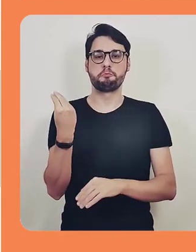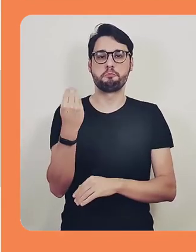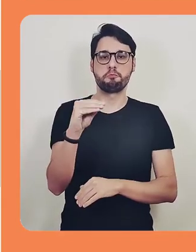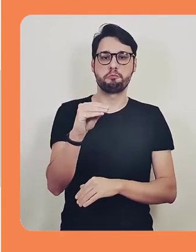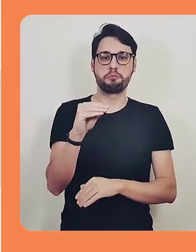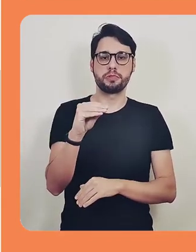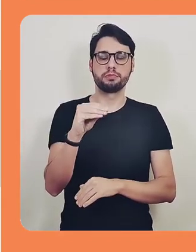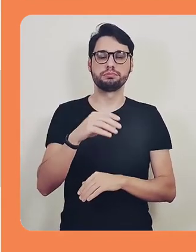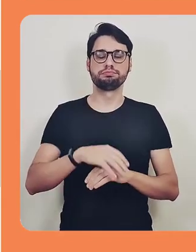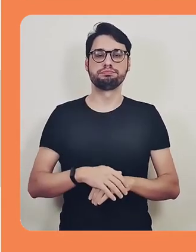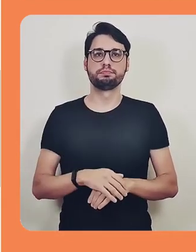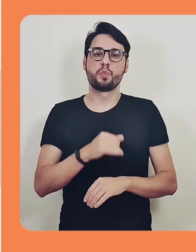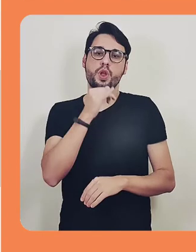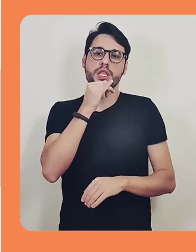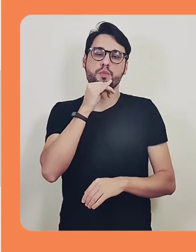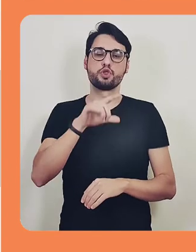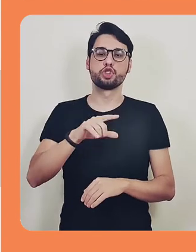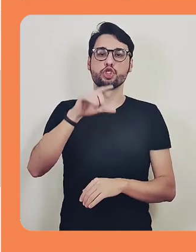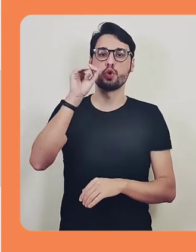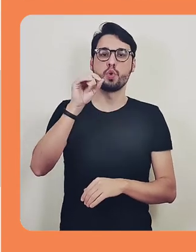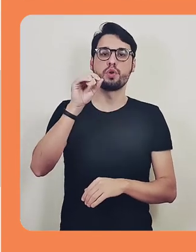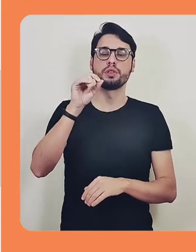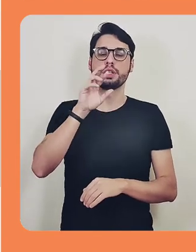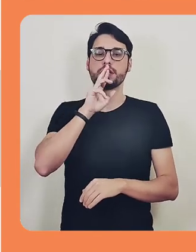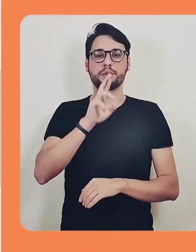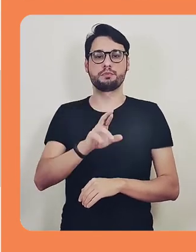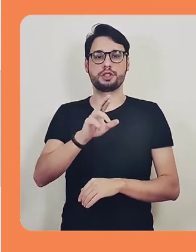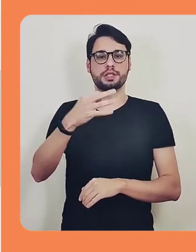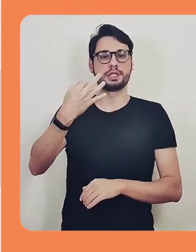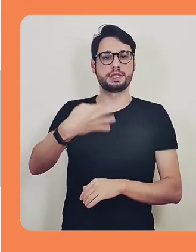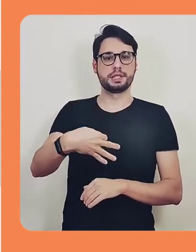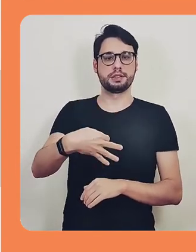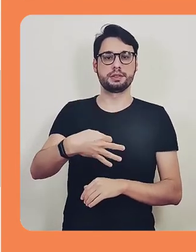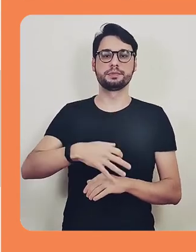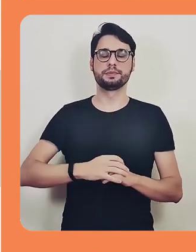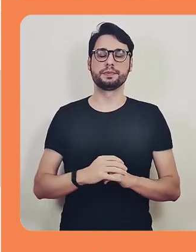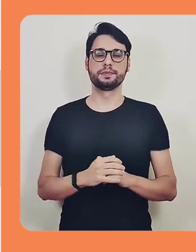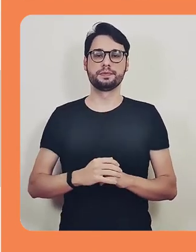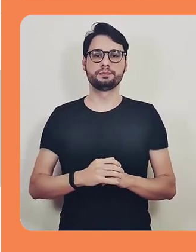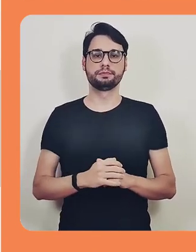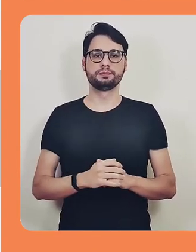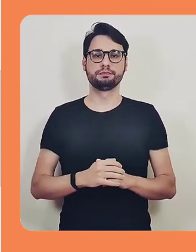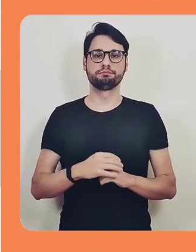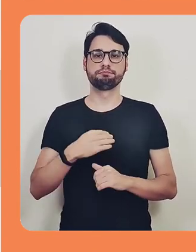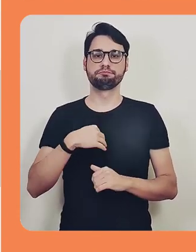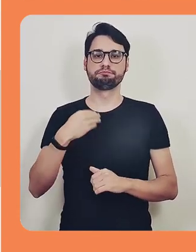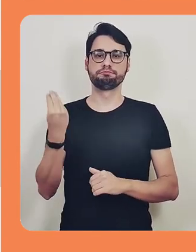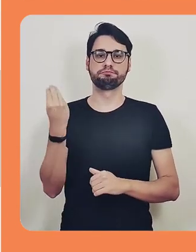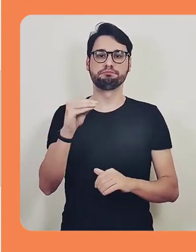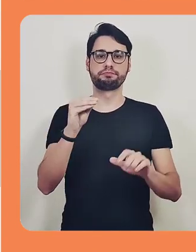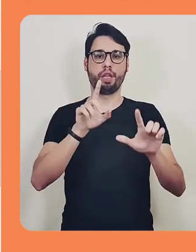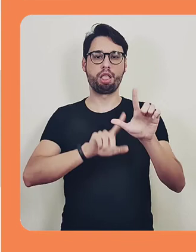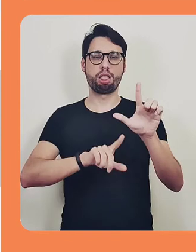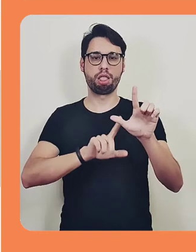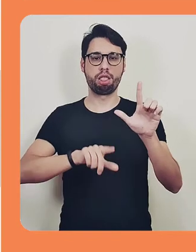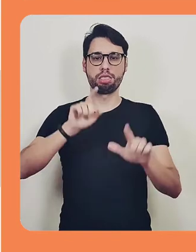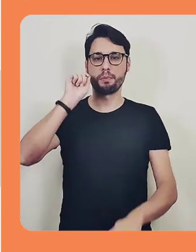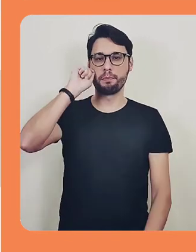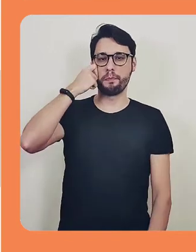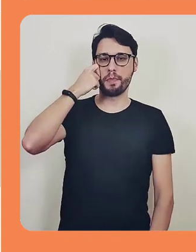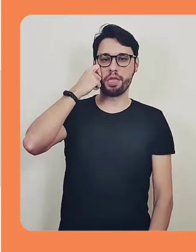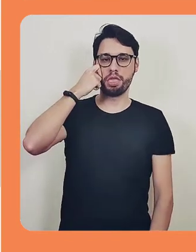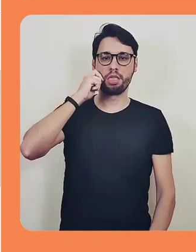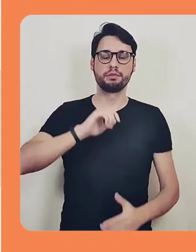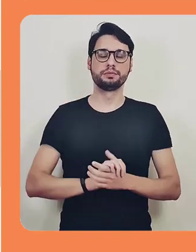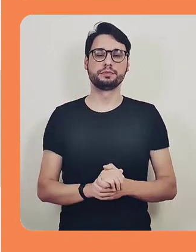afirmativa. Então, o texto da introdução, que você pode formatar, né? Escolha a afirmativa